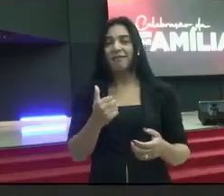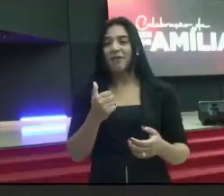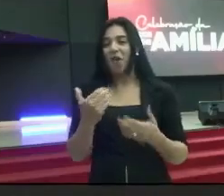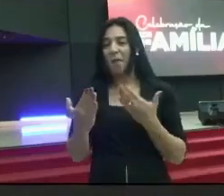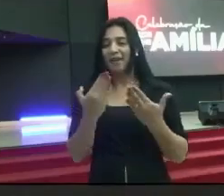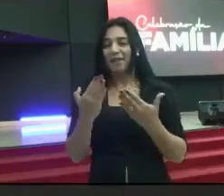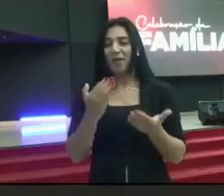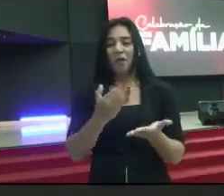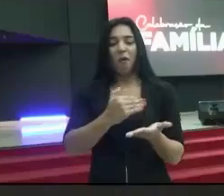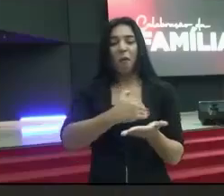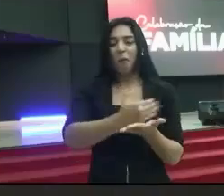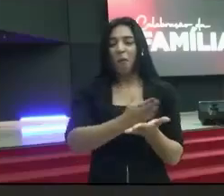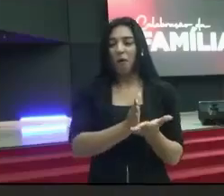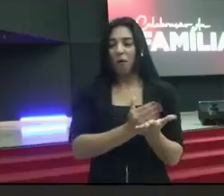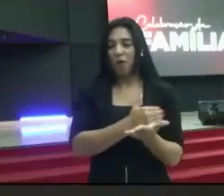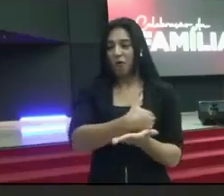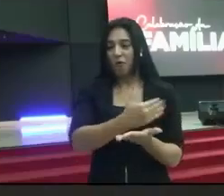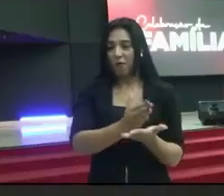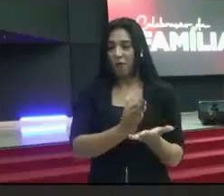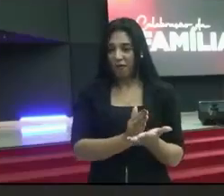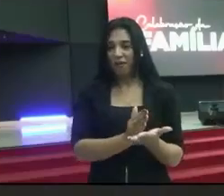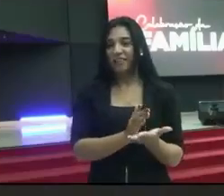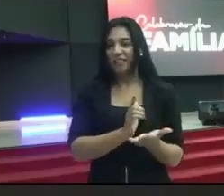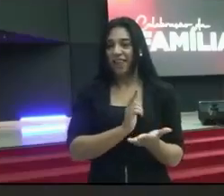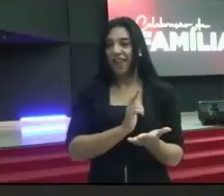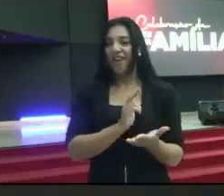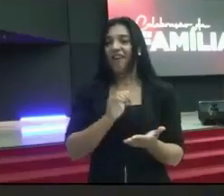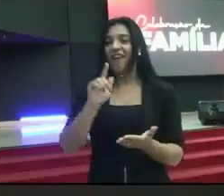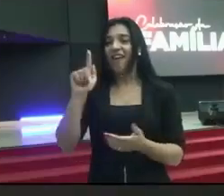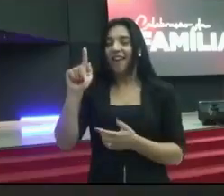um glacê? Pega essa informação.